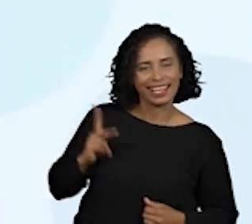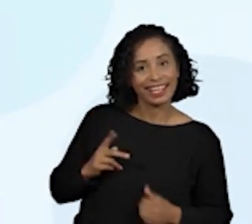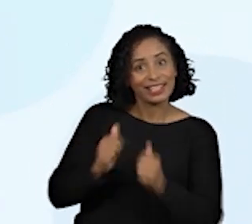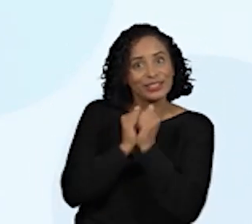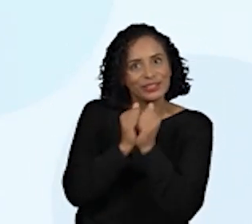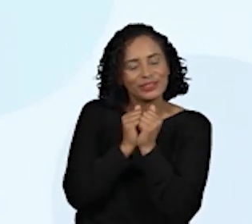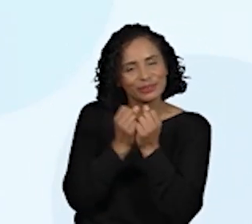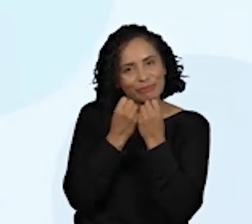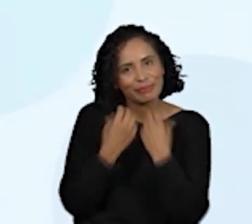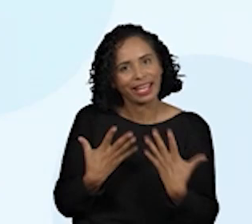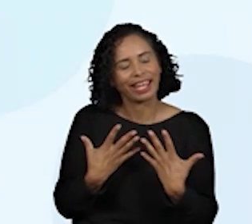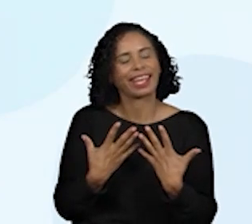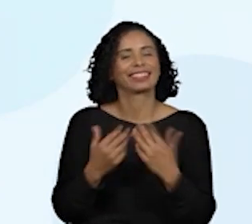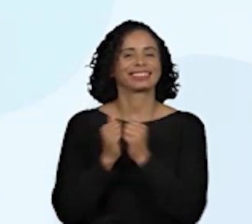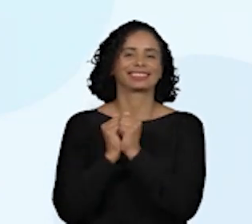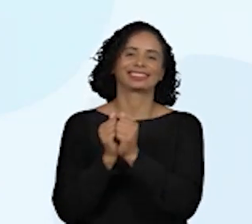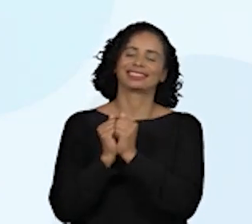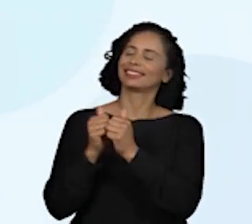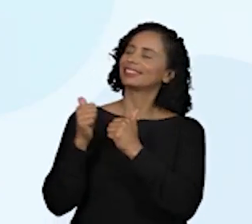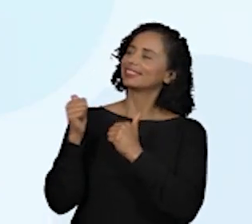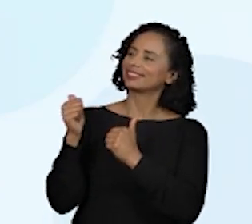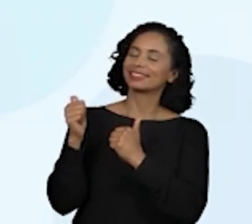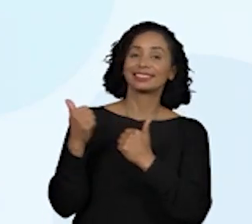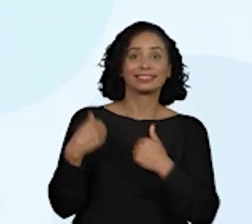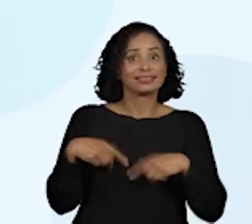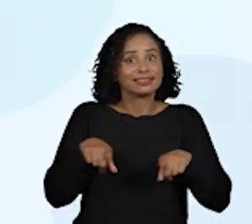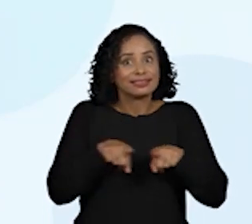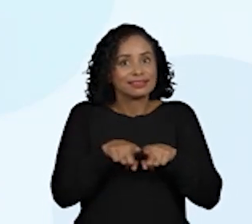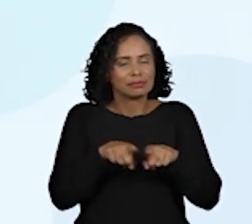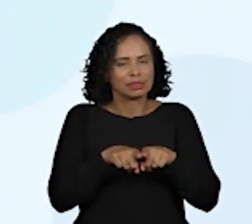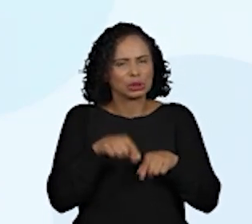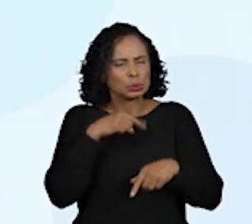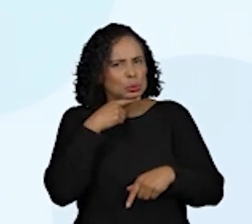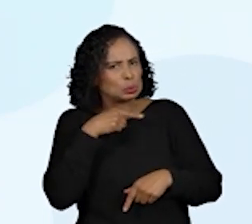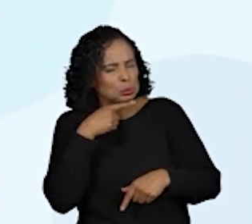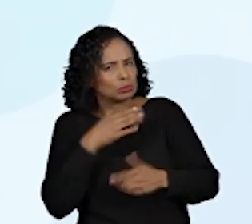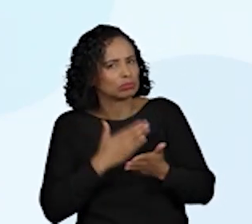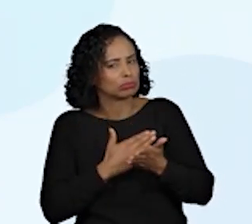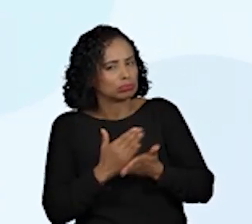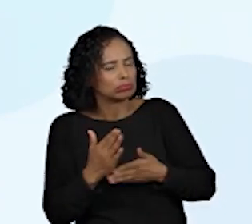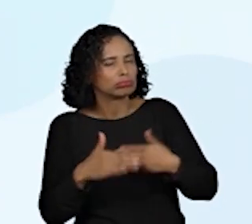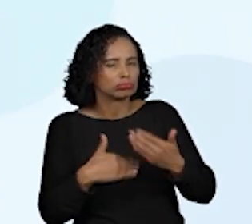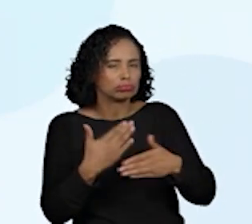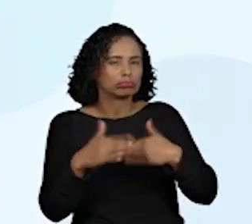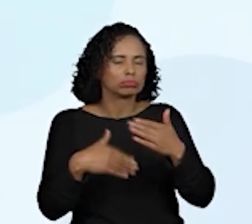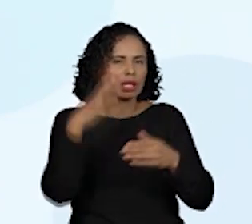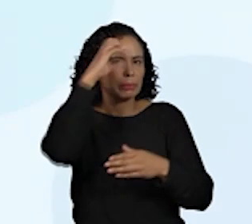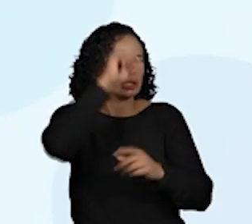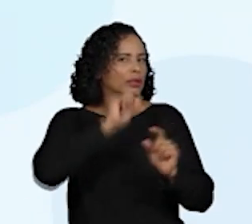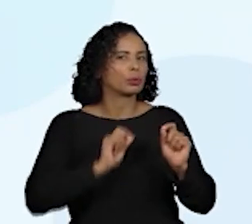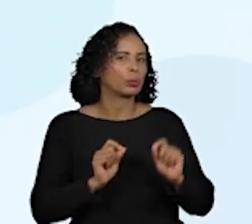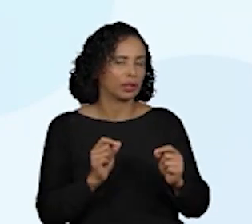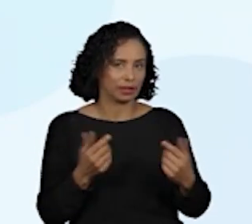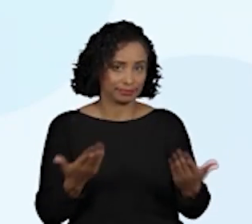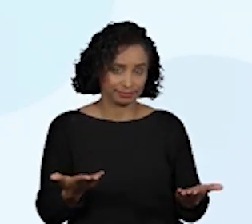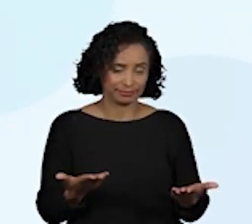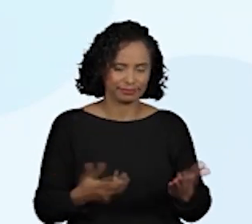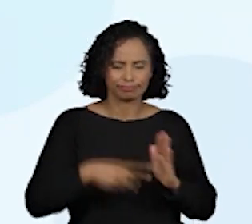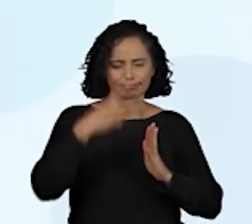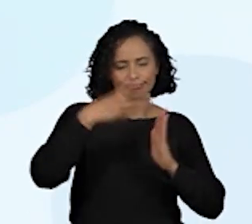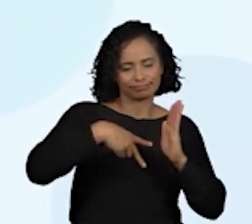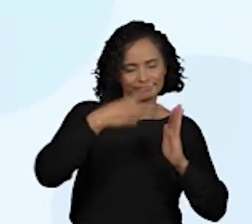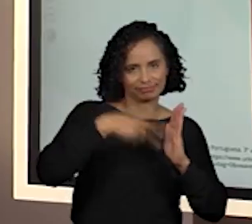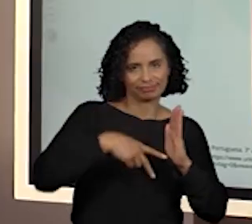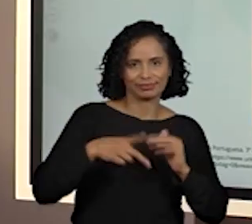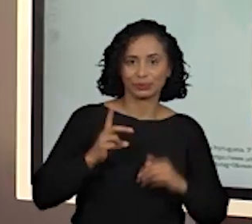Muito bom, estamos juntos. Marcando esta dúvida inicial do que vamos aprender, vamos continuar com a leitura